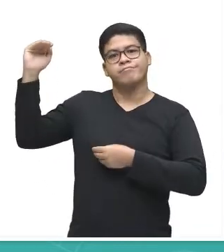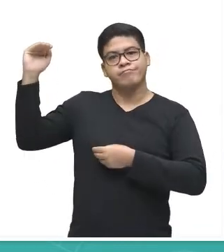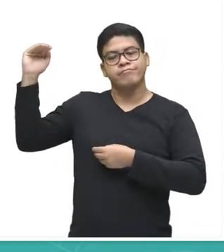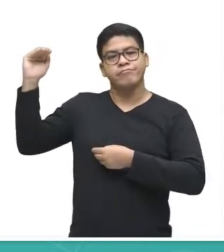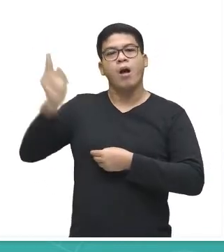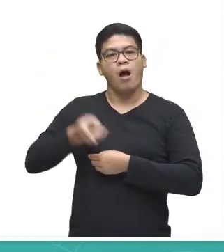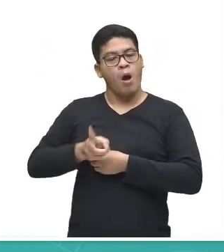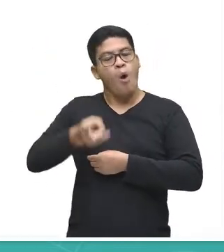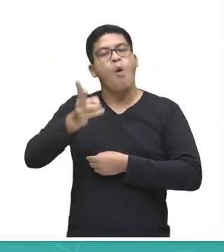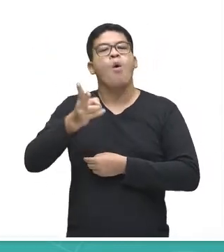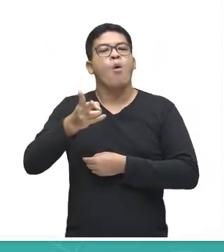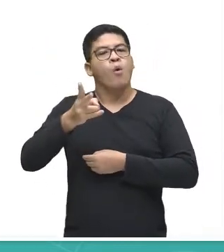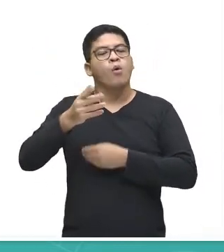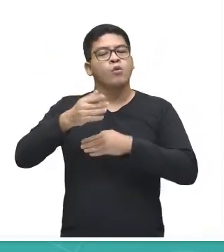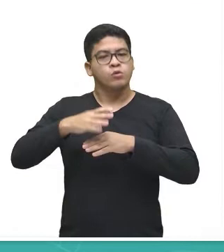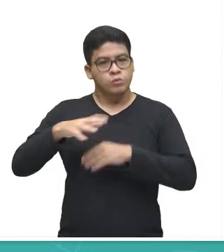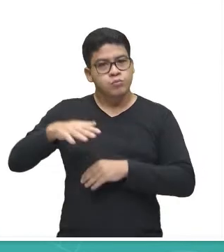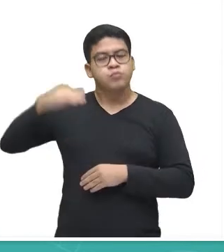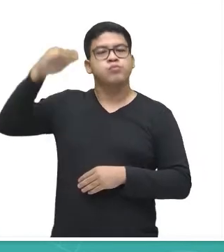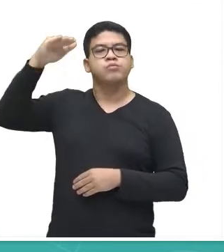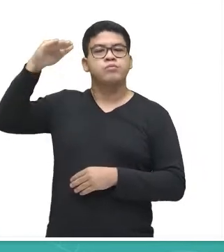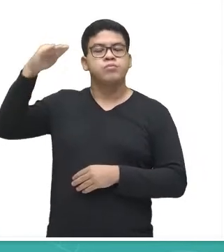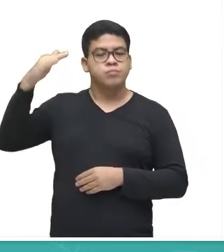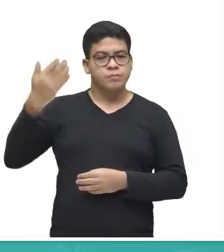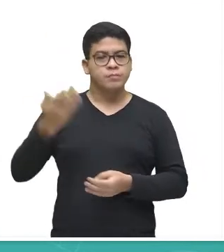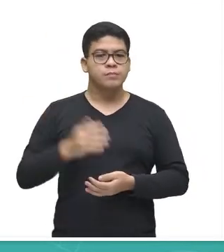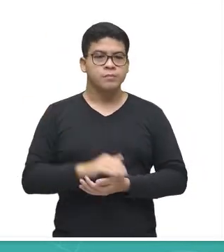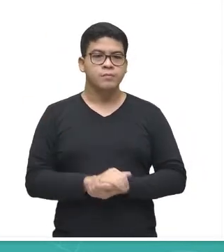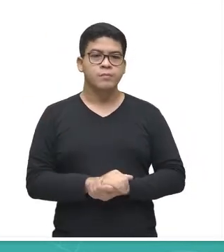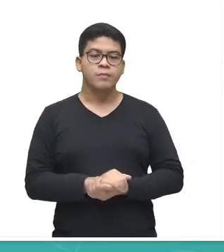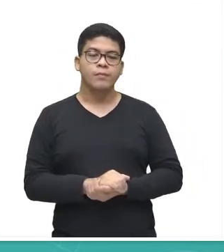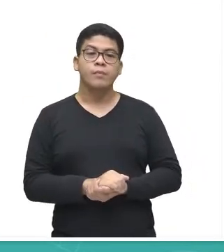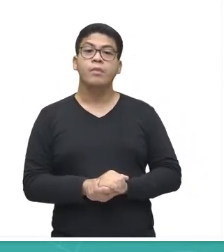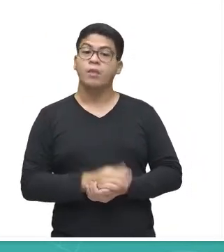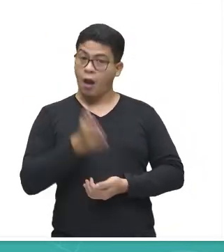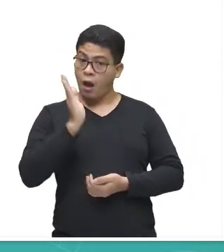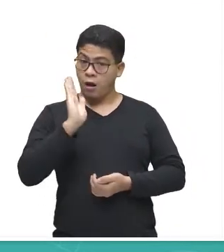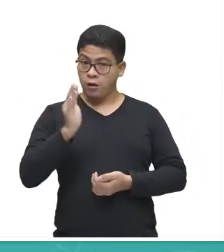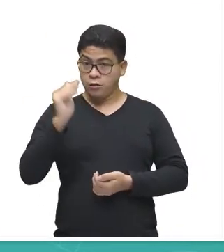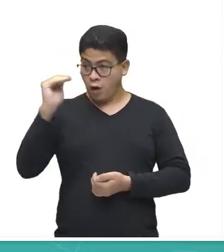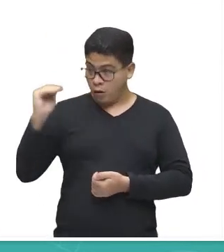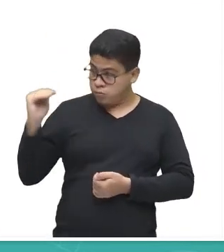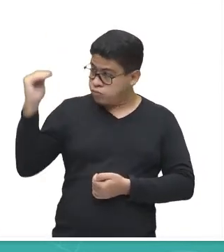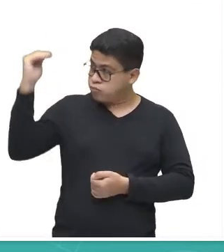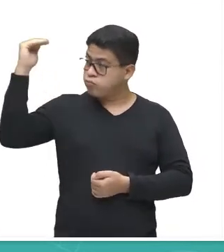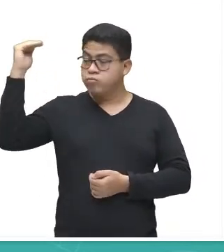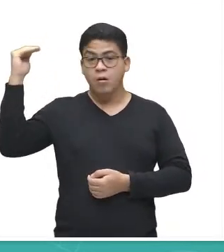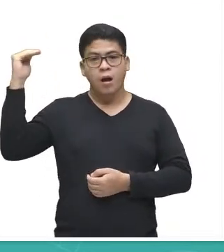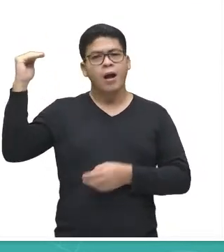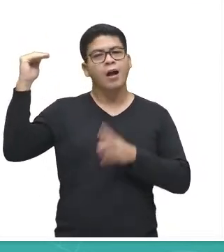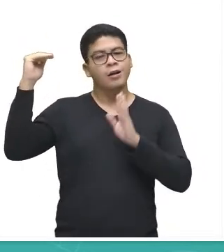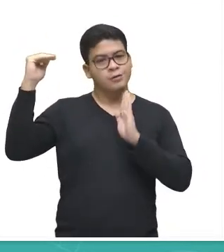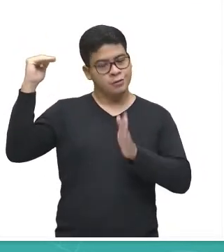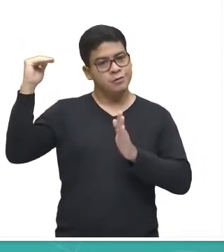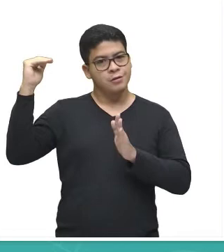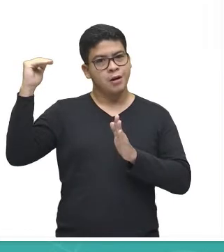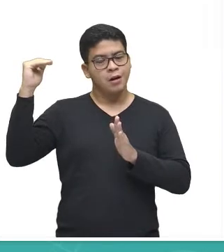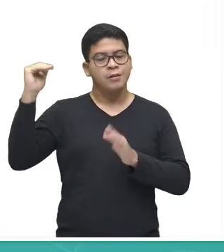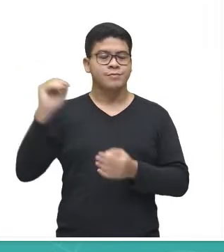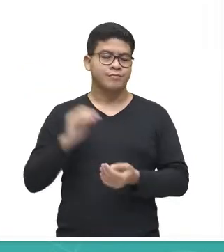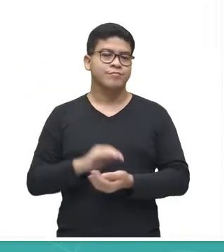terceira etapa da adolescência, onde encerra a adolescência, ele já teve o seu crescimento quase que